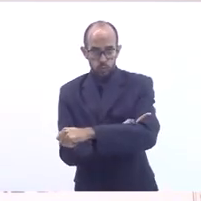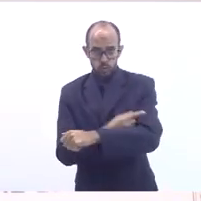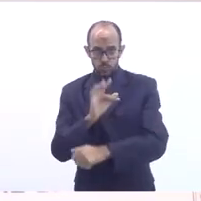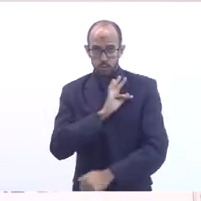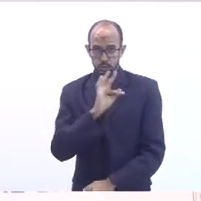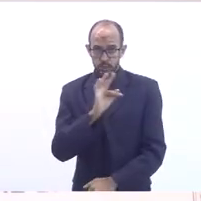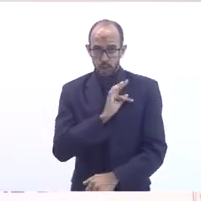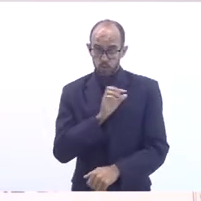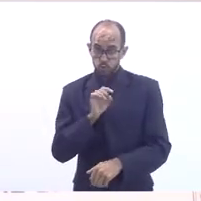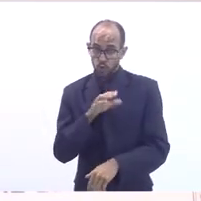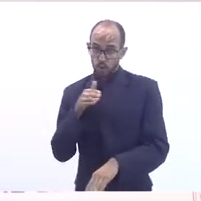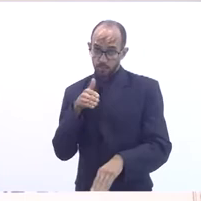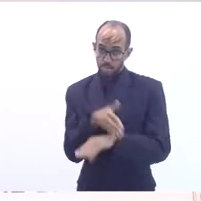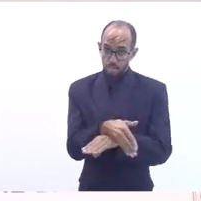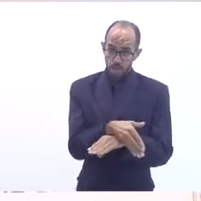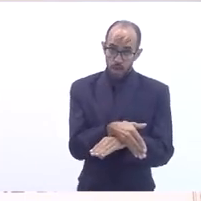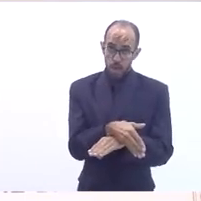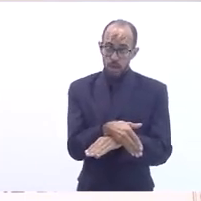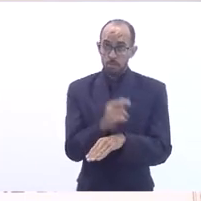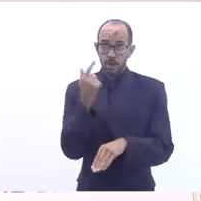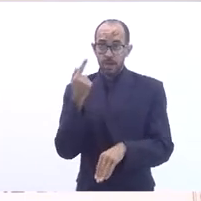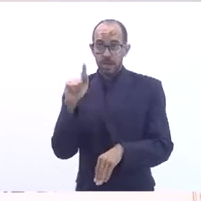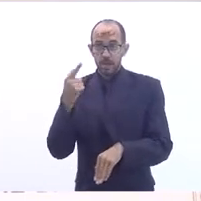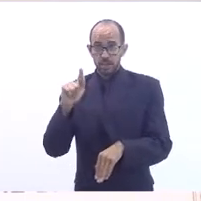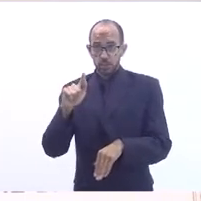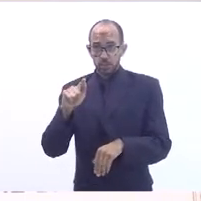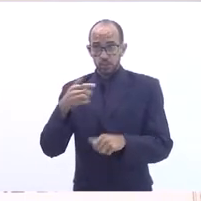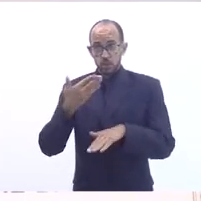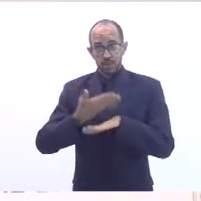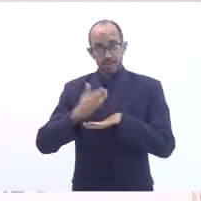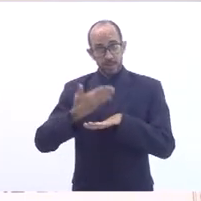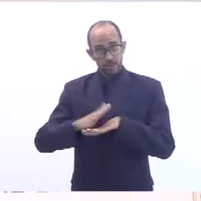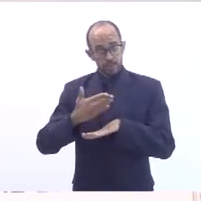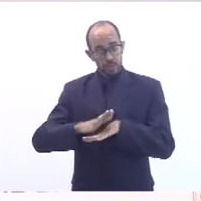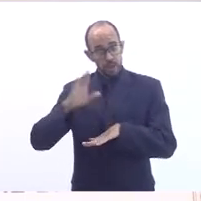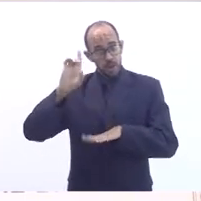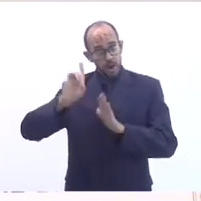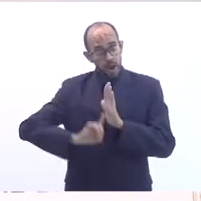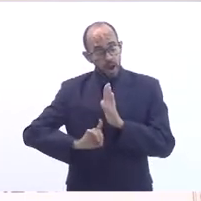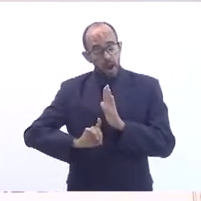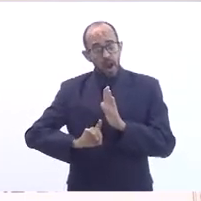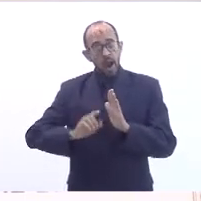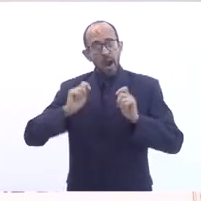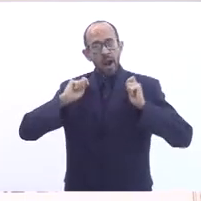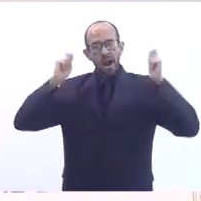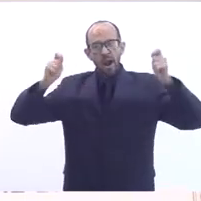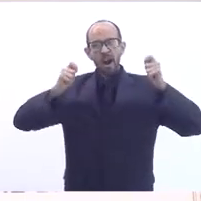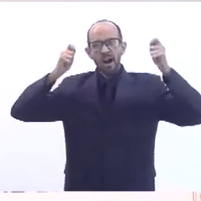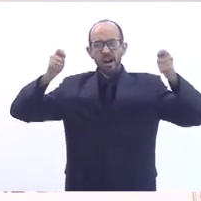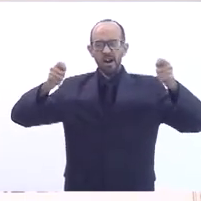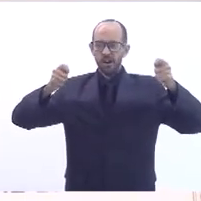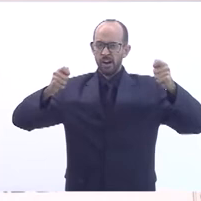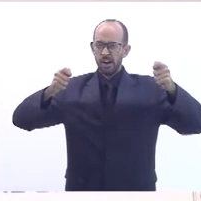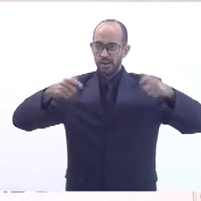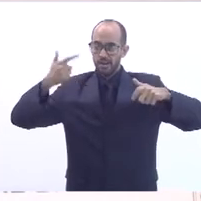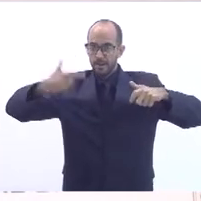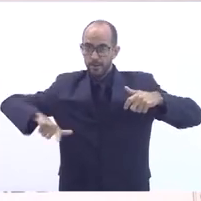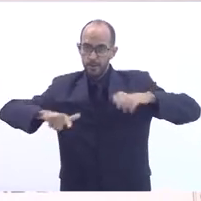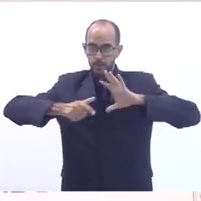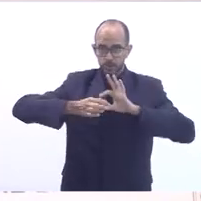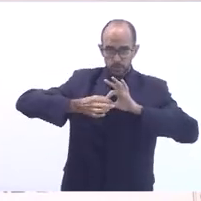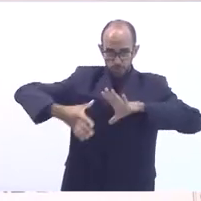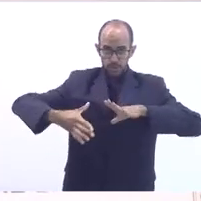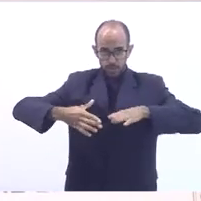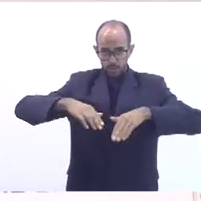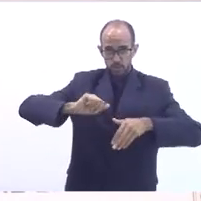pode ter virar para garantir o exercício do direito de manifestação e de mais liberdades